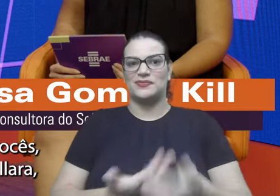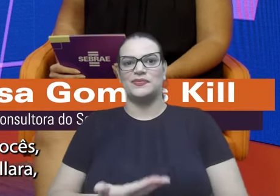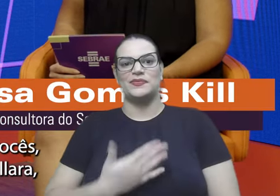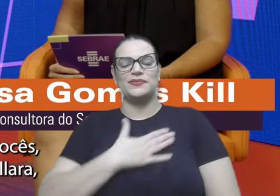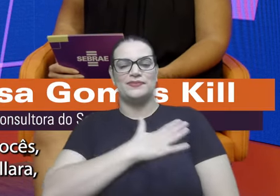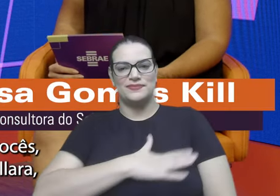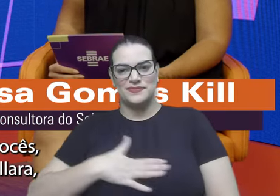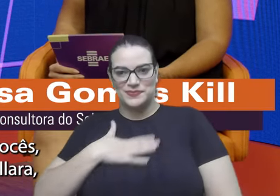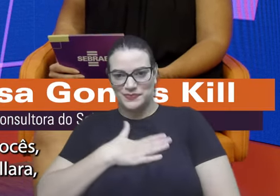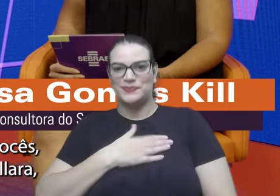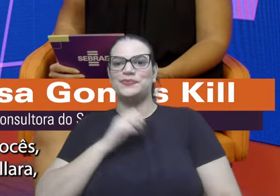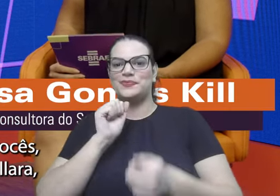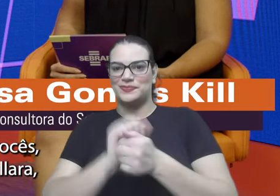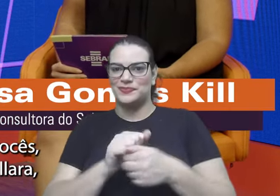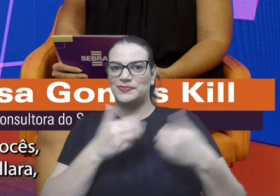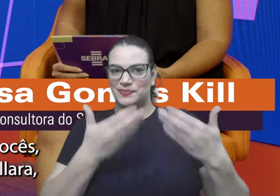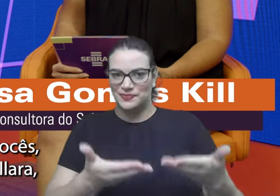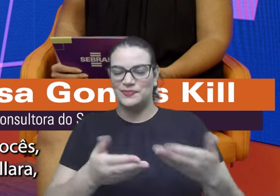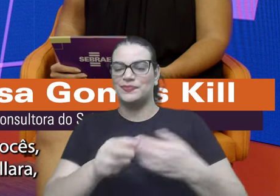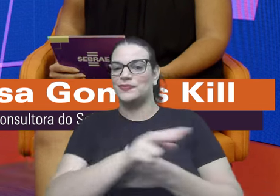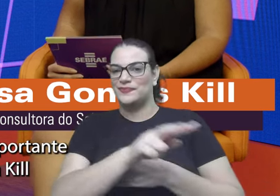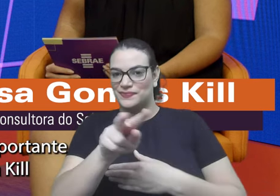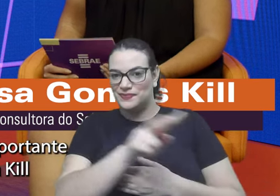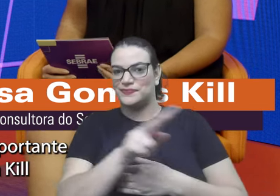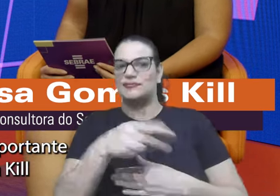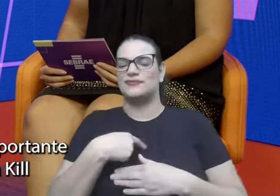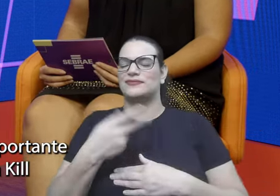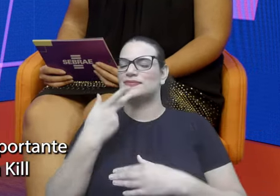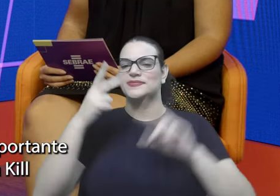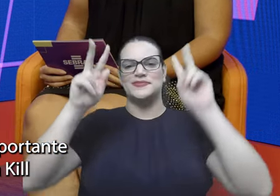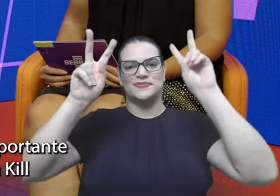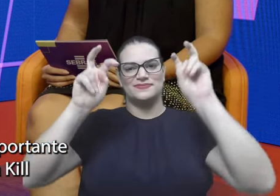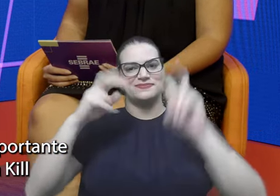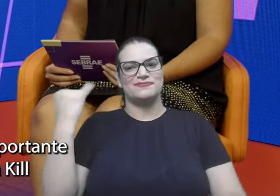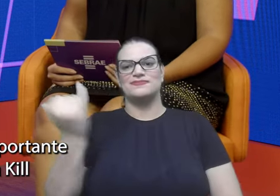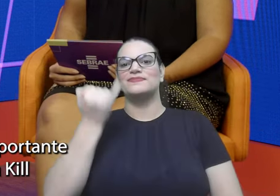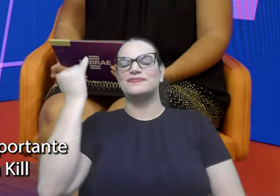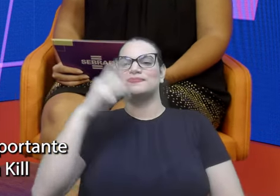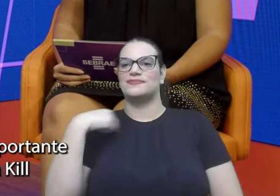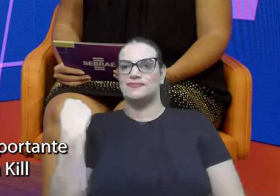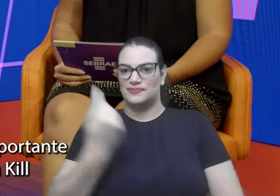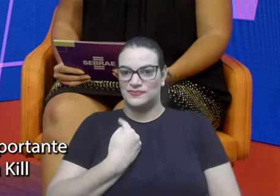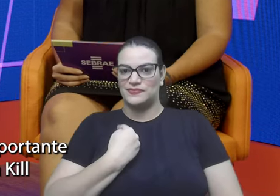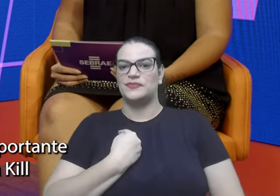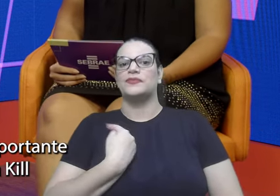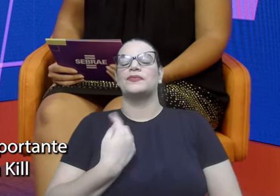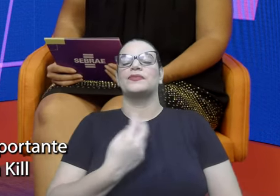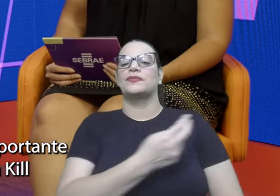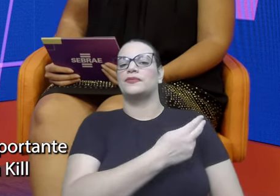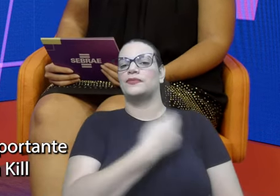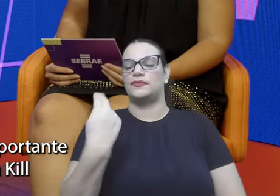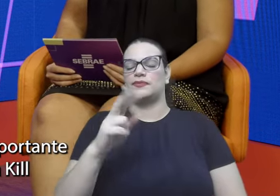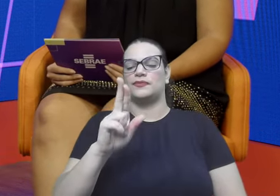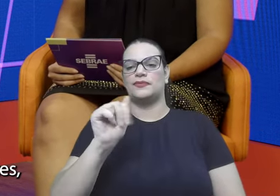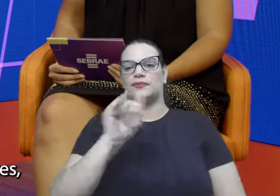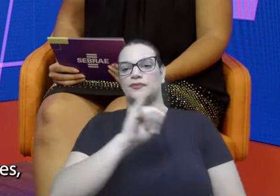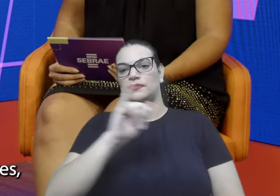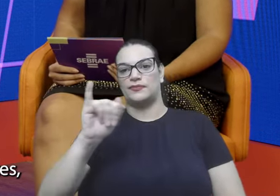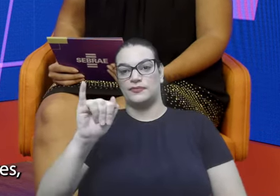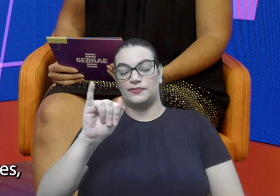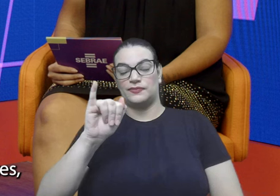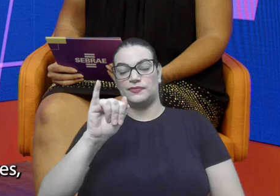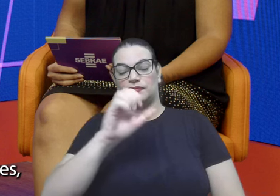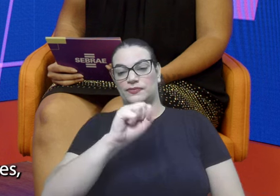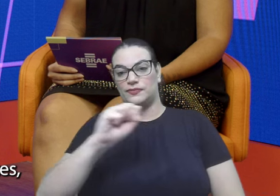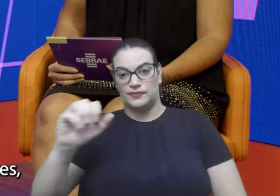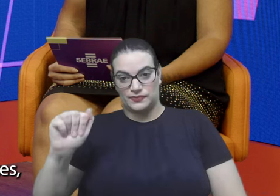vocês com você Anne com você silara para falar sobre esse tema tão importante pra gente eu sou a Raí kil eu